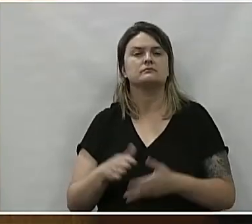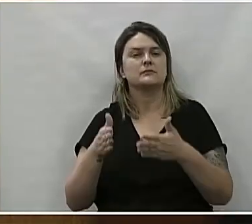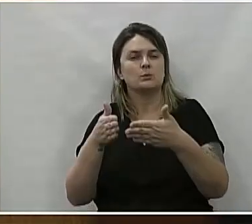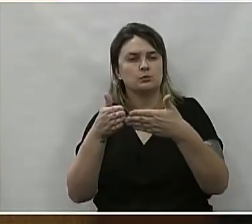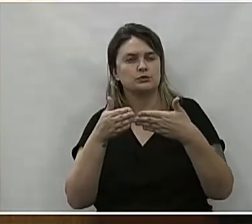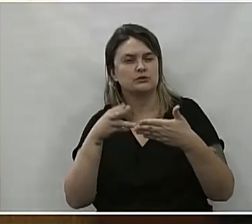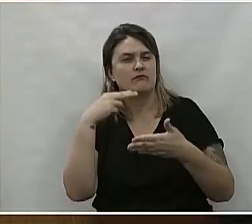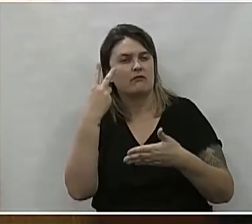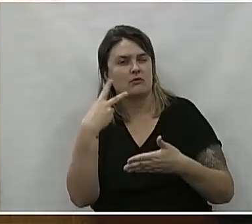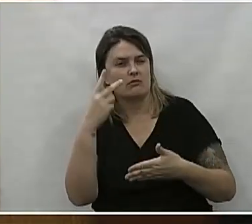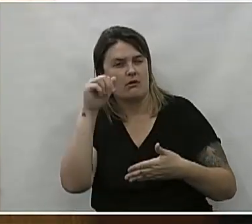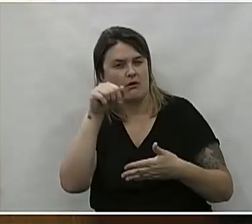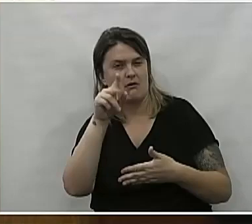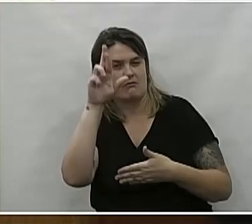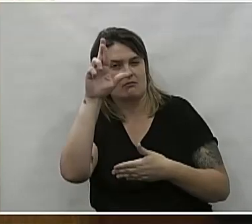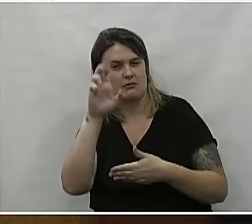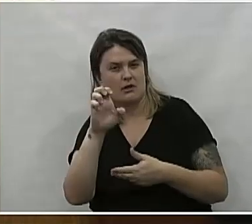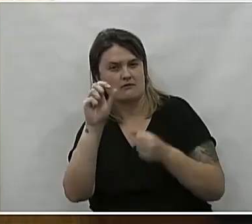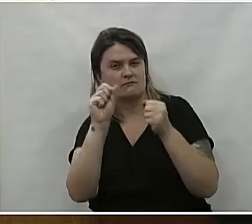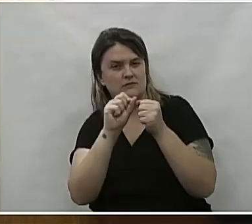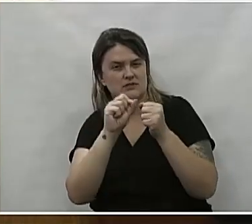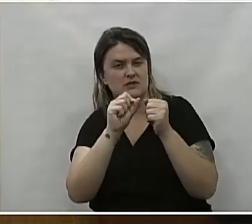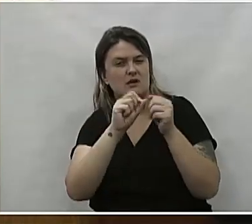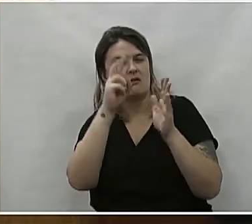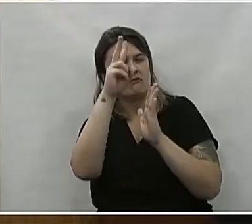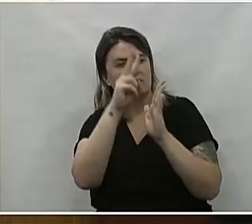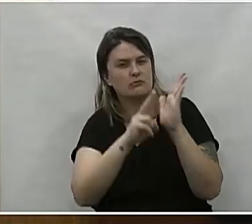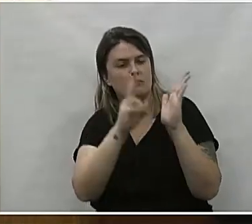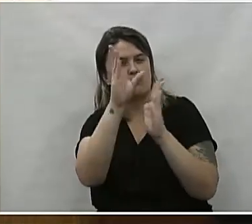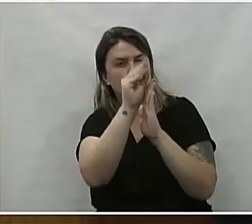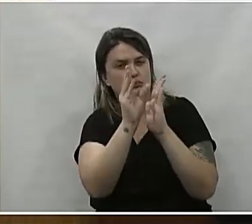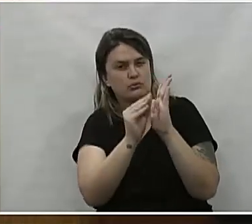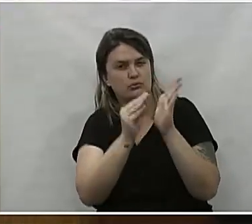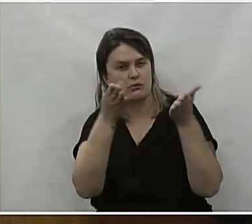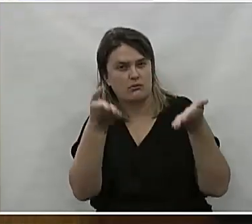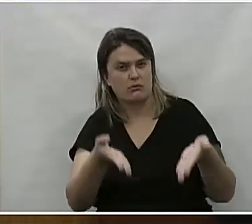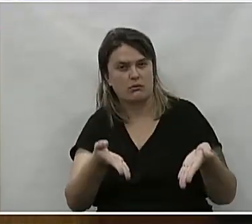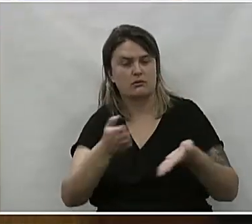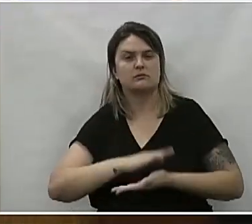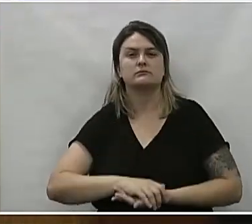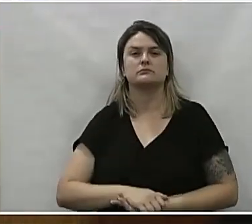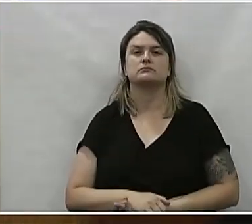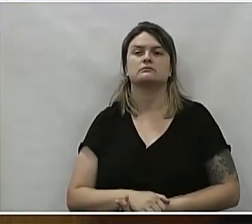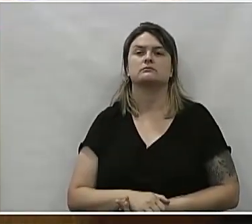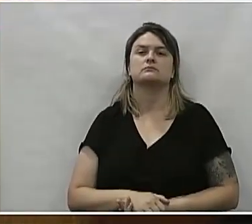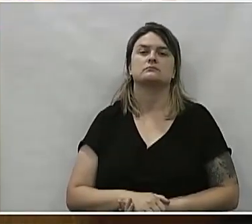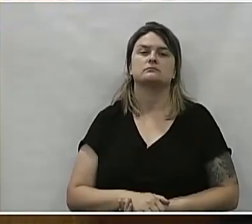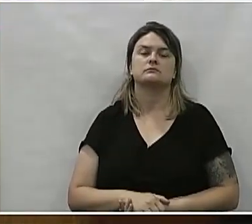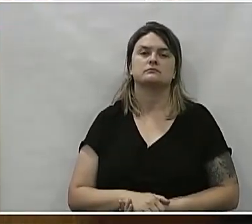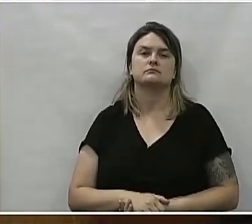Solicito o vereador André para que proceda a leitura dos itens constantes no expediente do dia